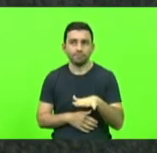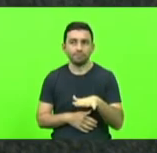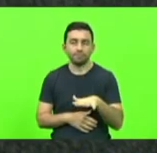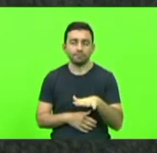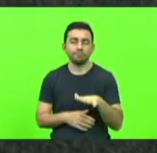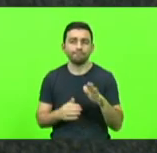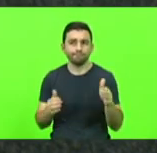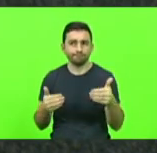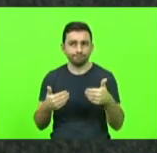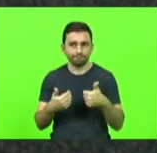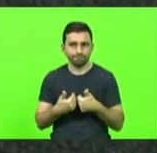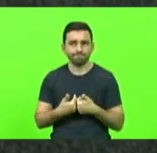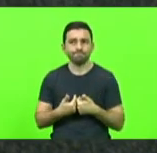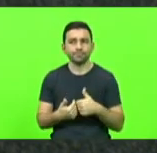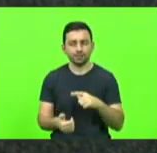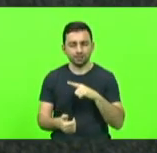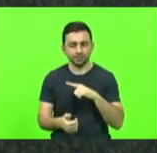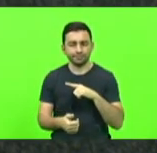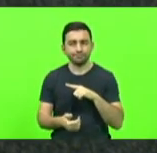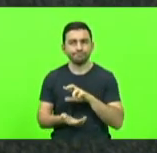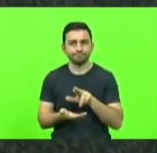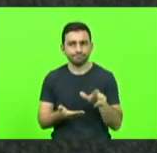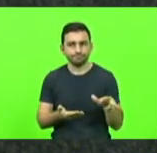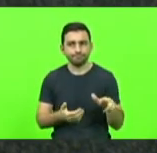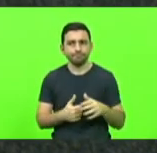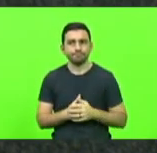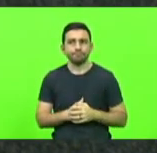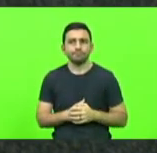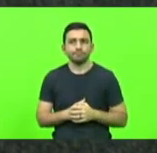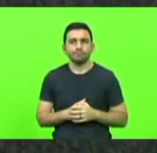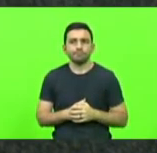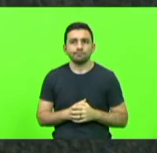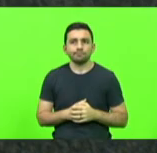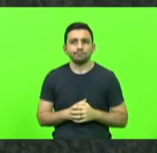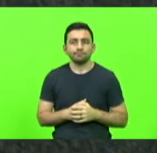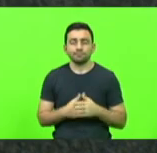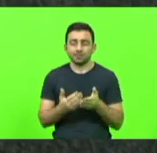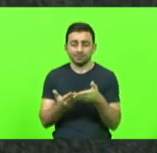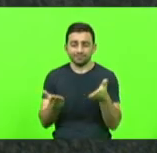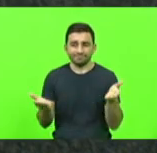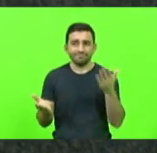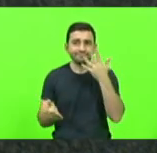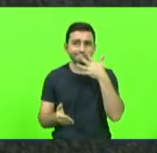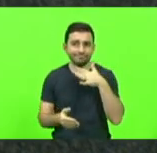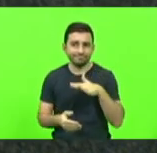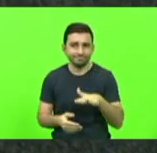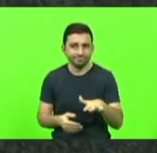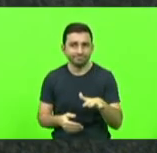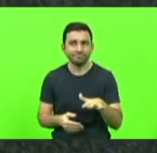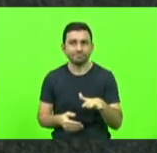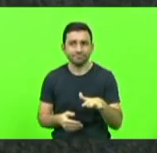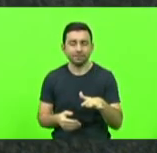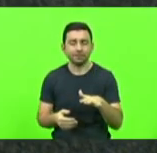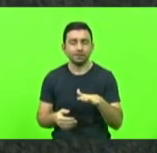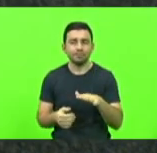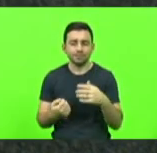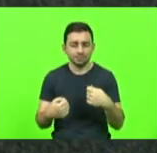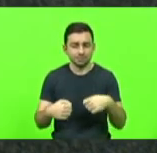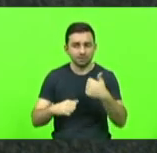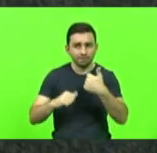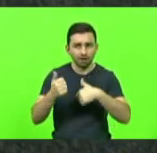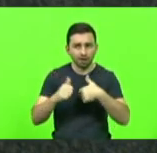espectro autismo. Essas crianças, elas têm que ser avaliadas também